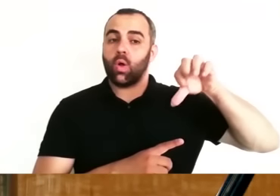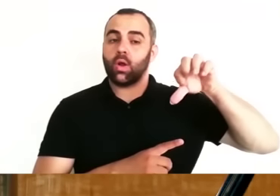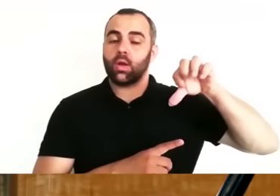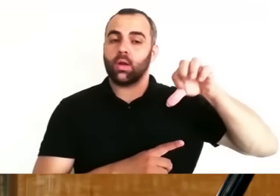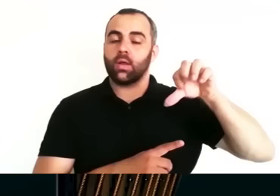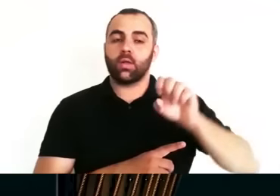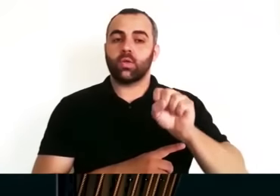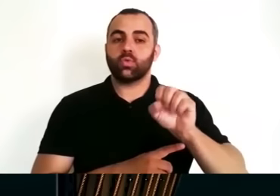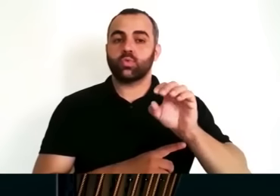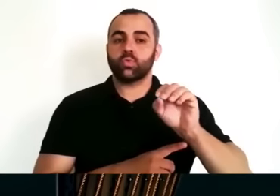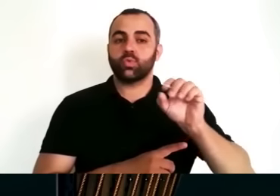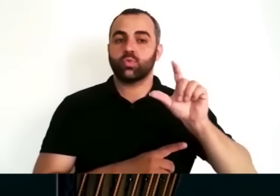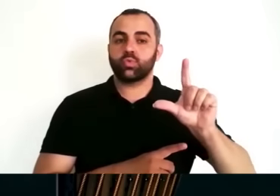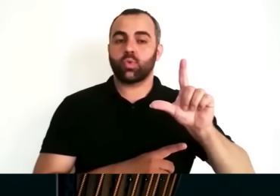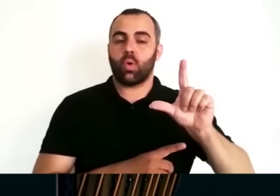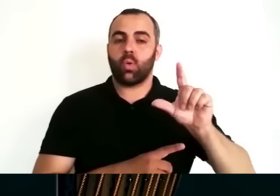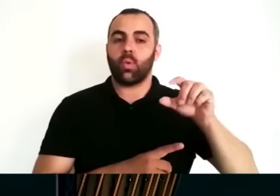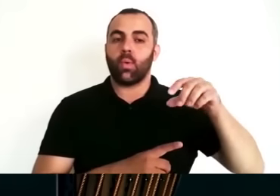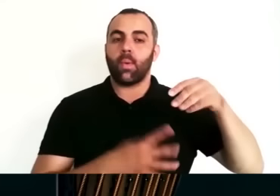menor.